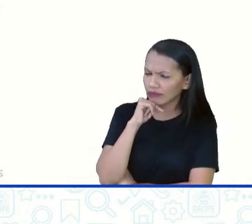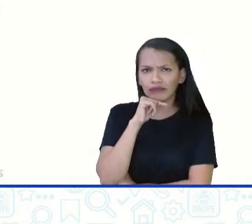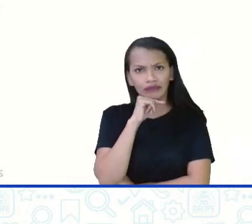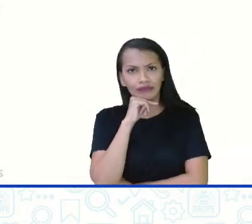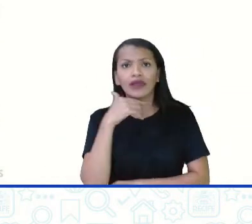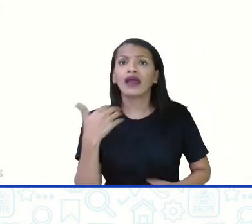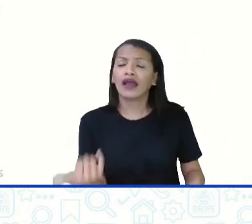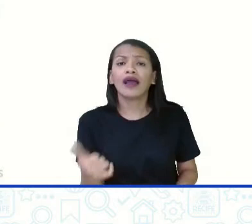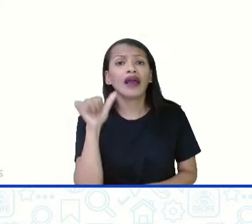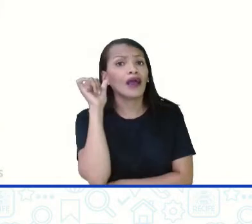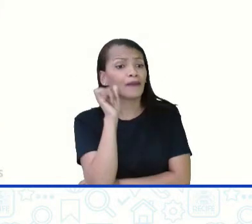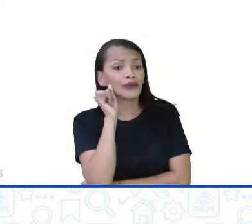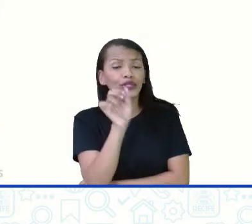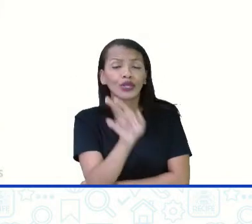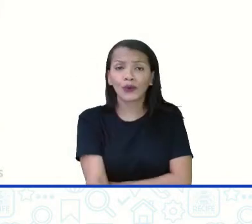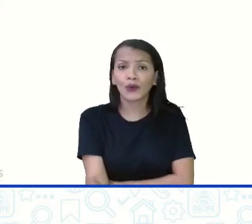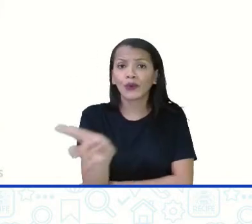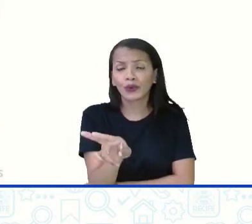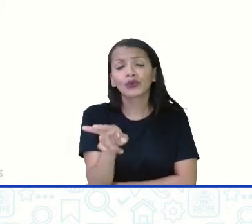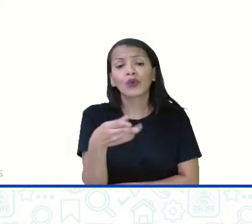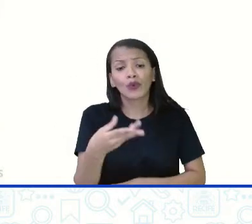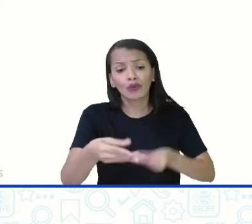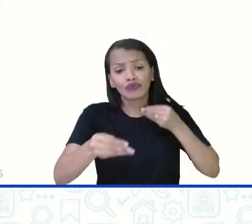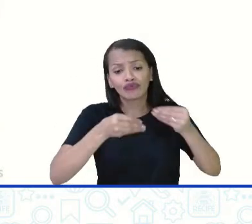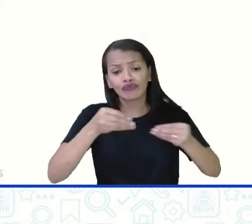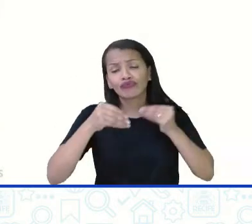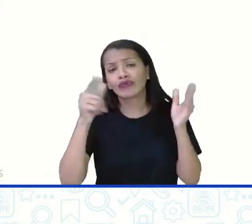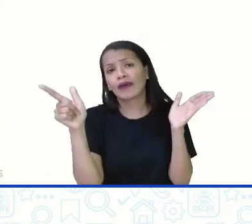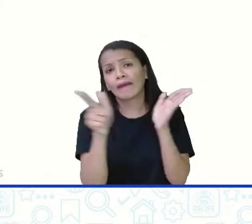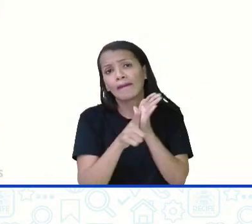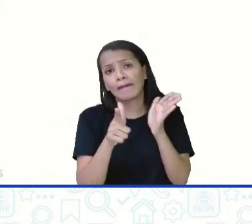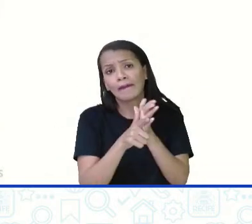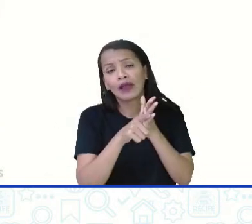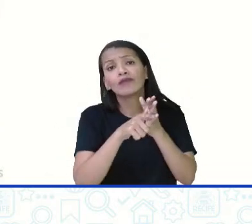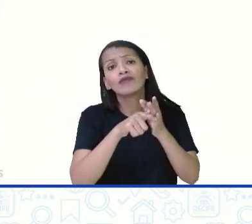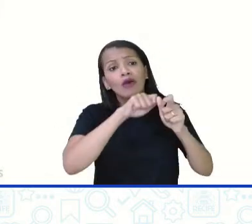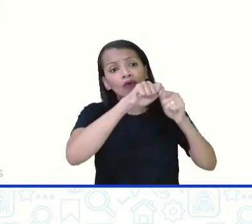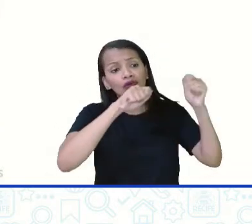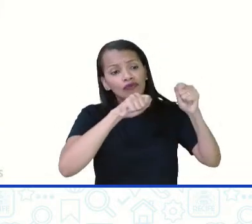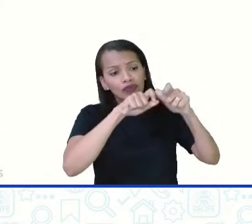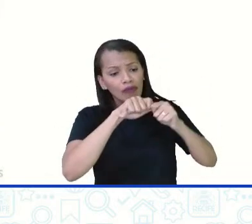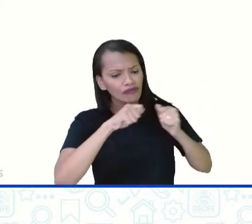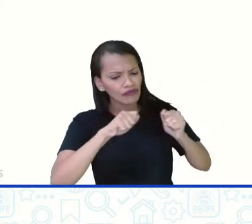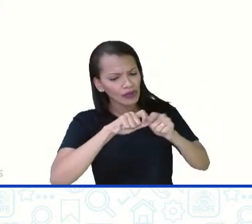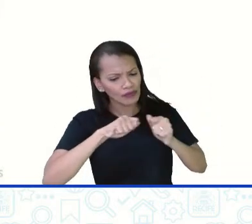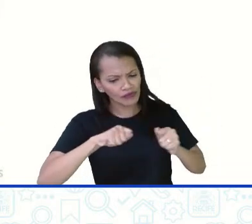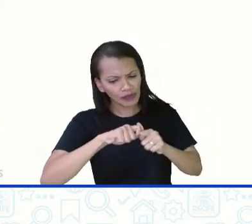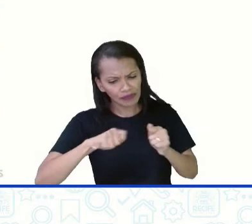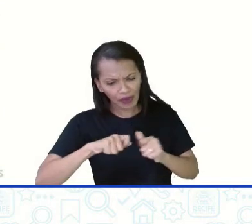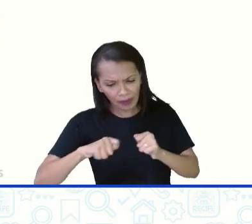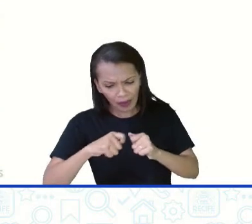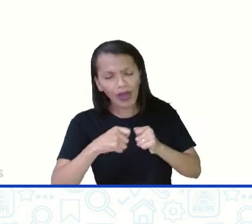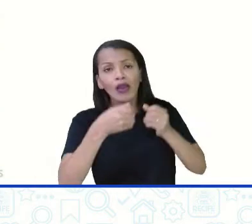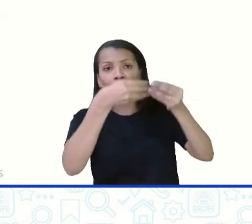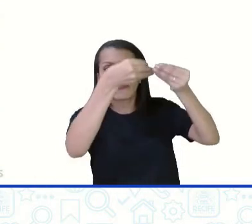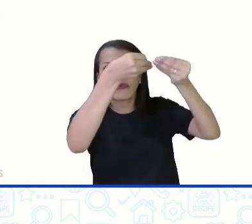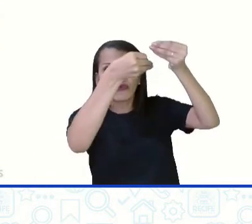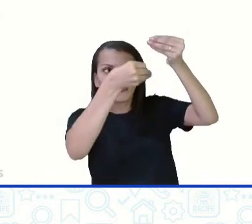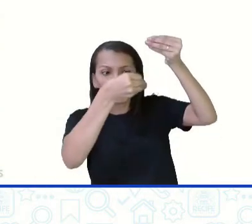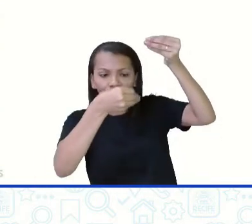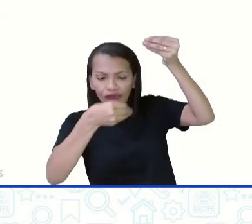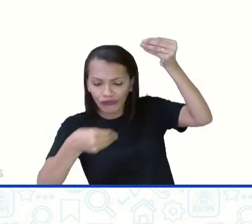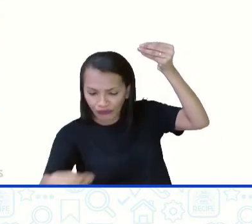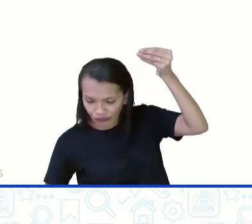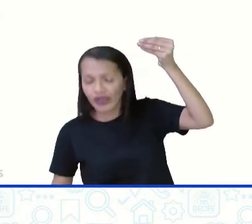usara os lenços de papel para criar uma corda de fuga, para fugir do dentista. Então,